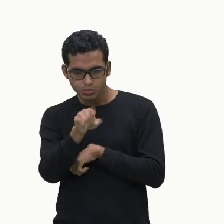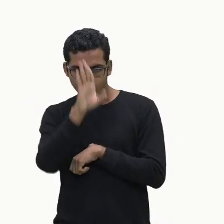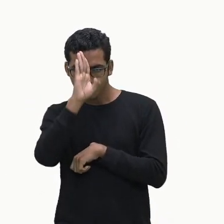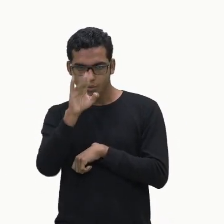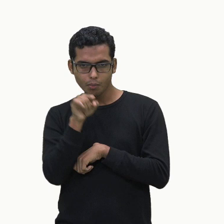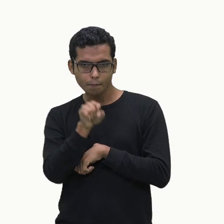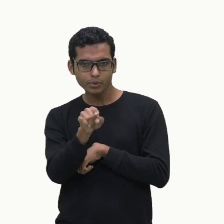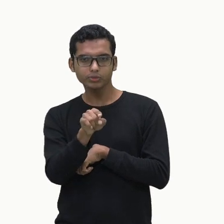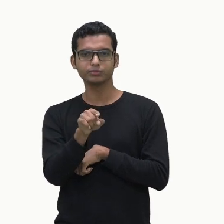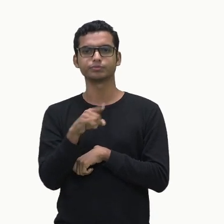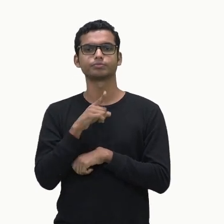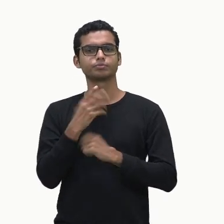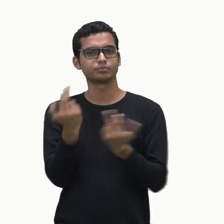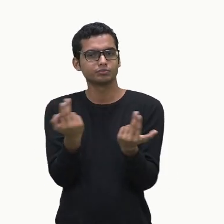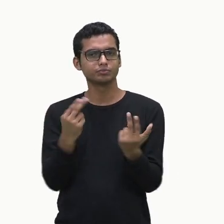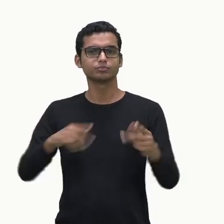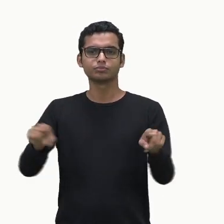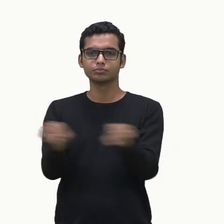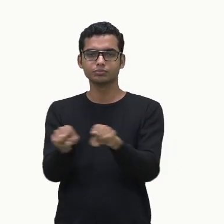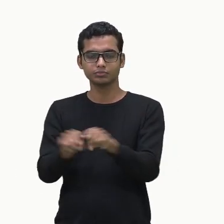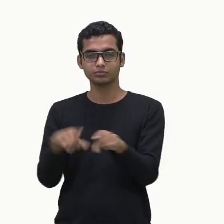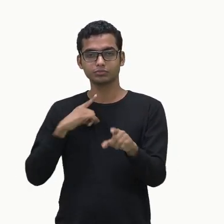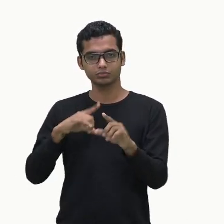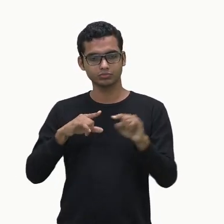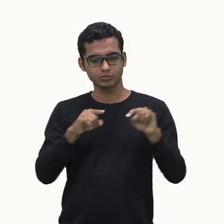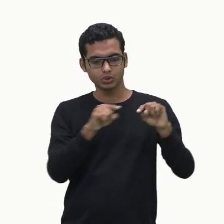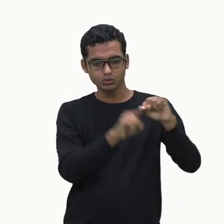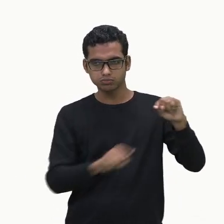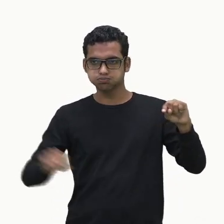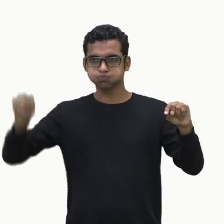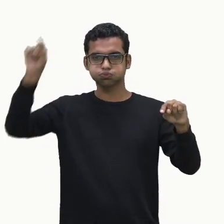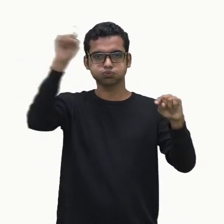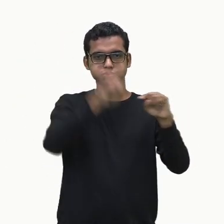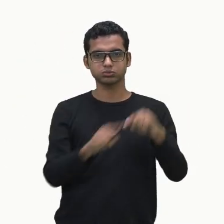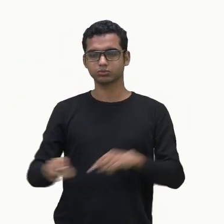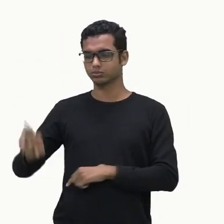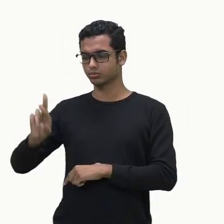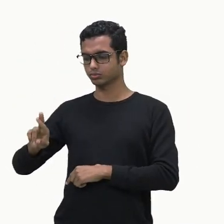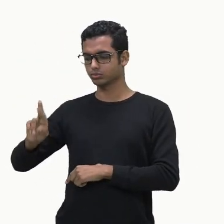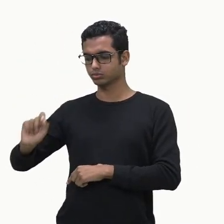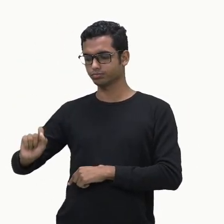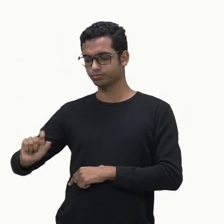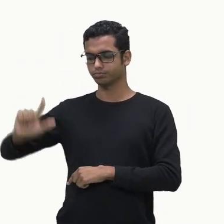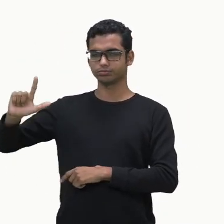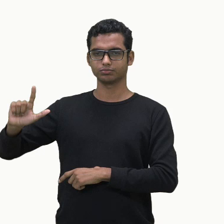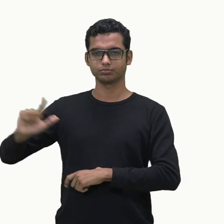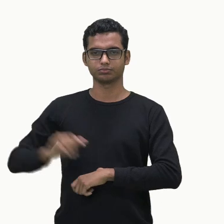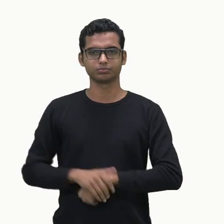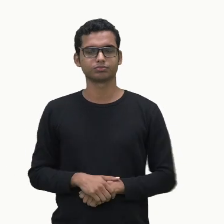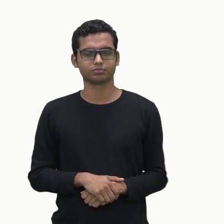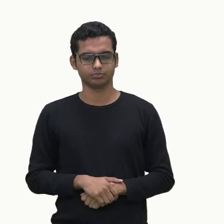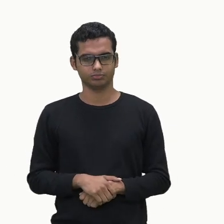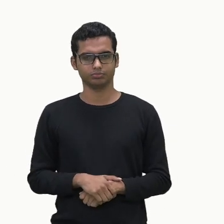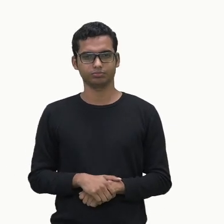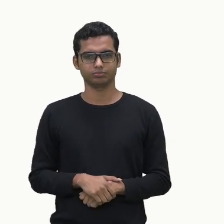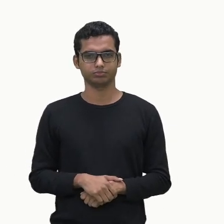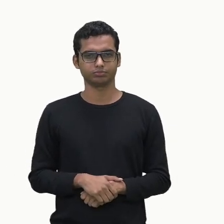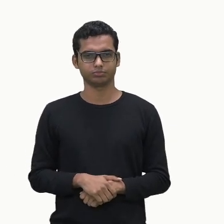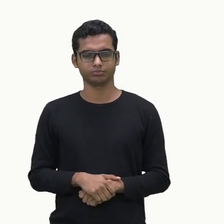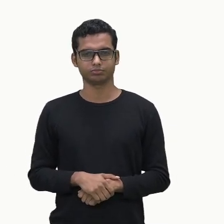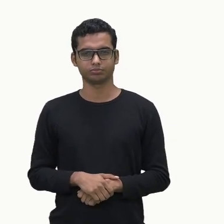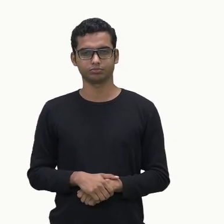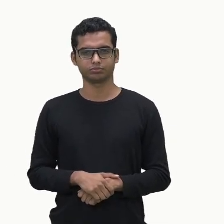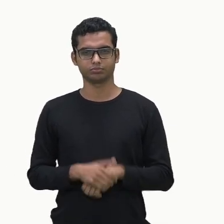maior, então ele vai ter aí dimensões maiores, O que a gente chama de